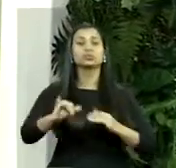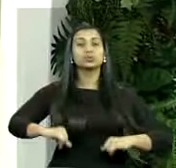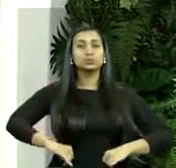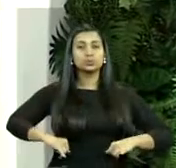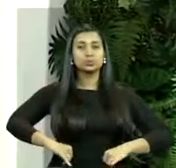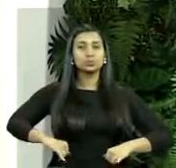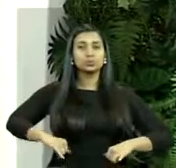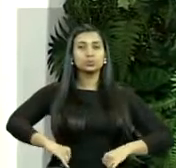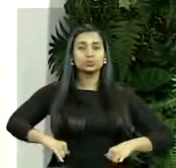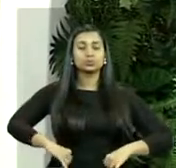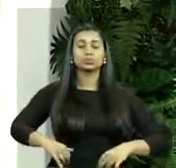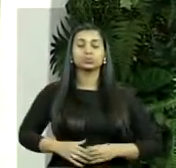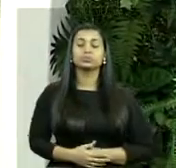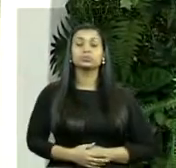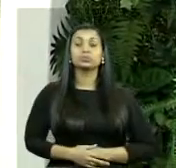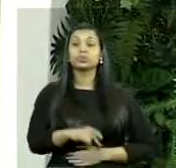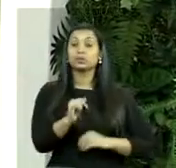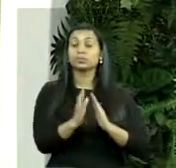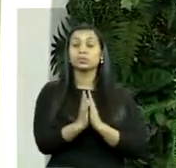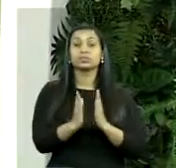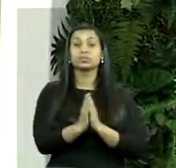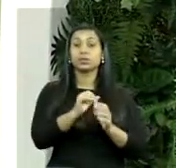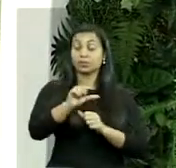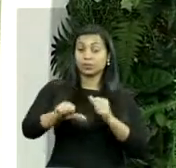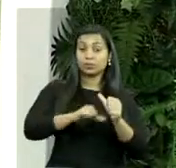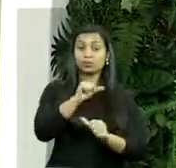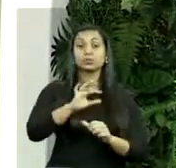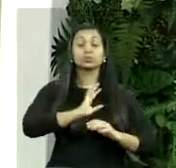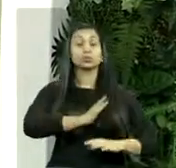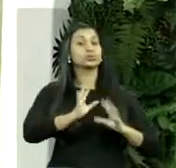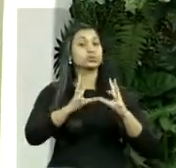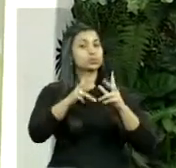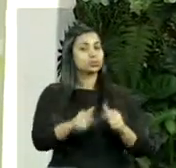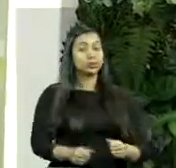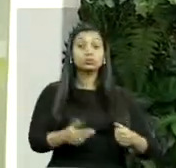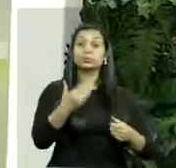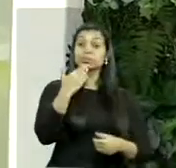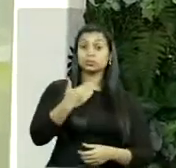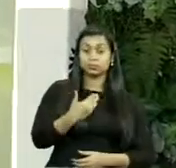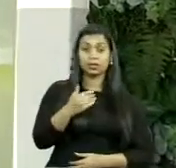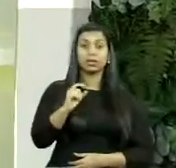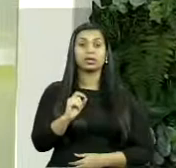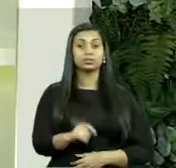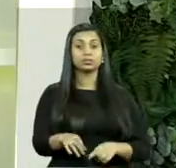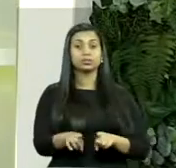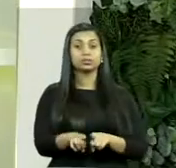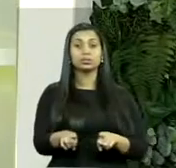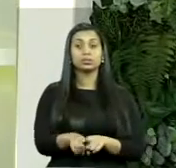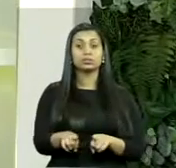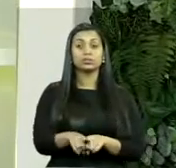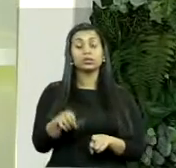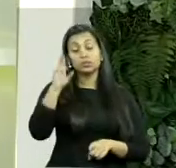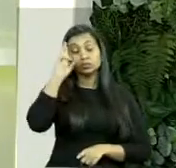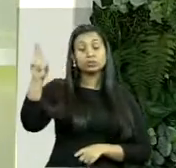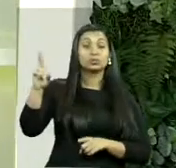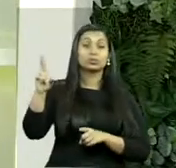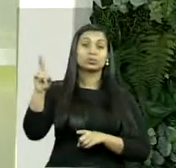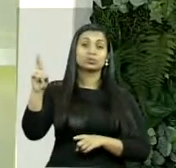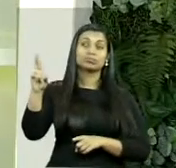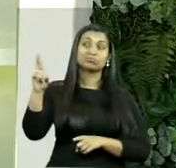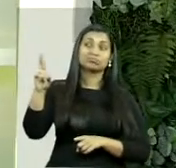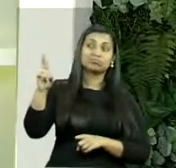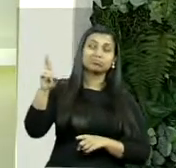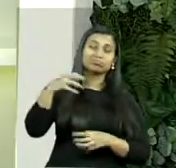flagelação de nosso Senhor Jesus Cristo. Rezamos pela conversão dos corações que ainda pecam e que ferem a nosso Senhor com os